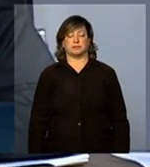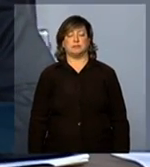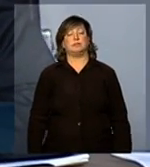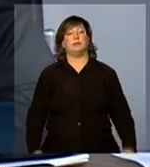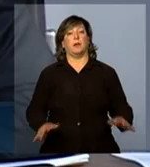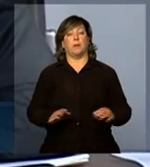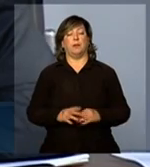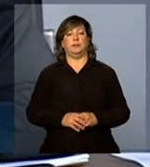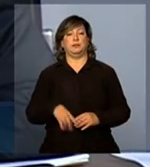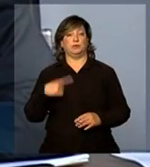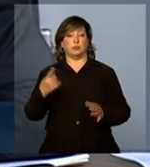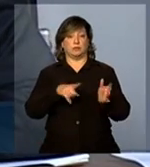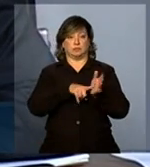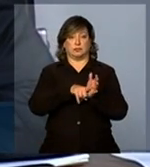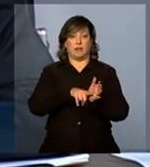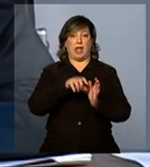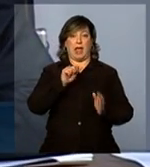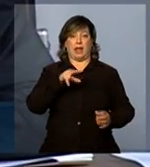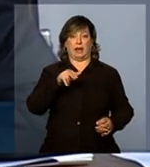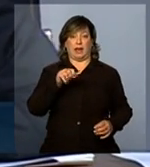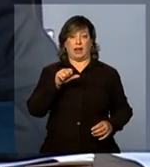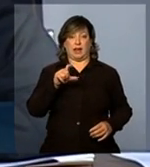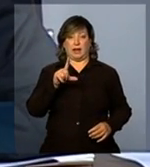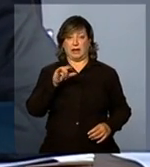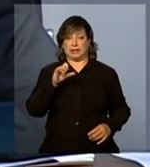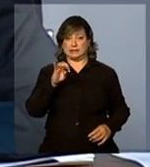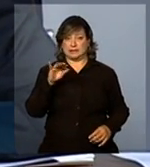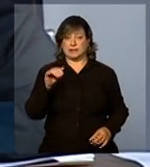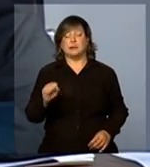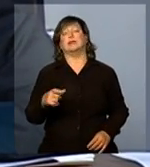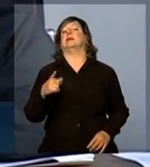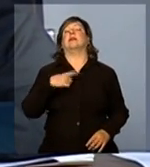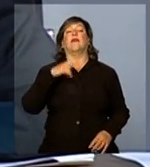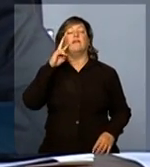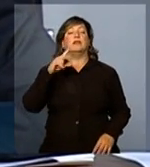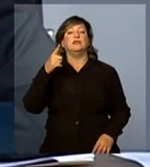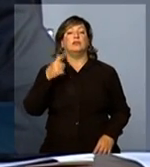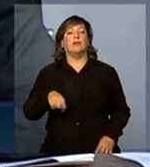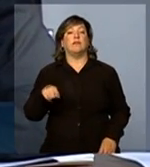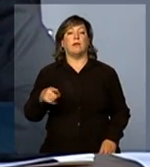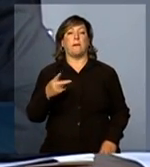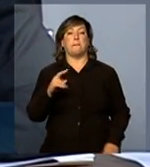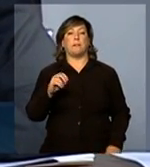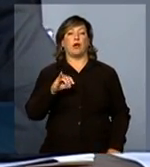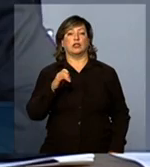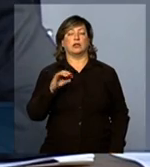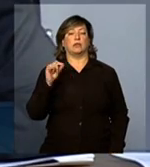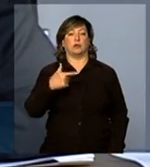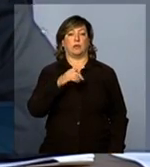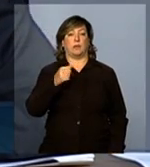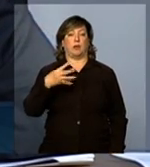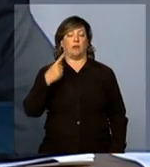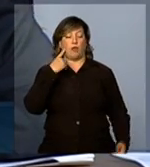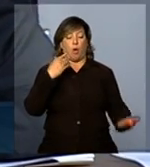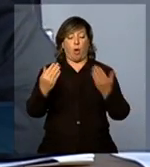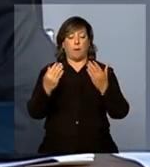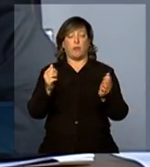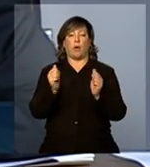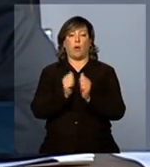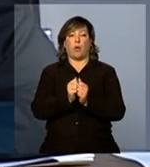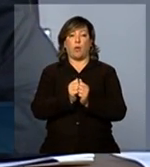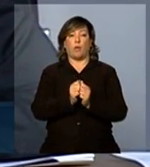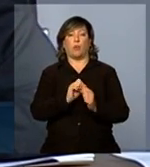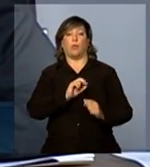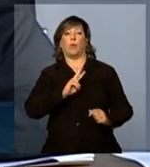os analistas estão revendo as suas projeções para 2014 à luz do resultado do quarto trimestre.